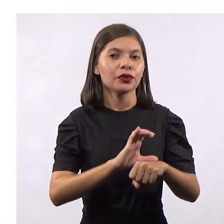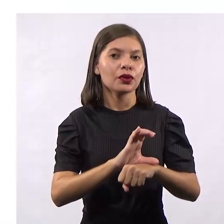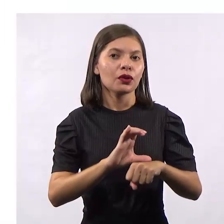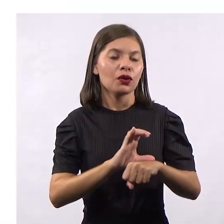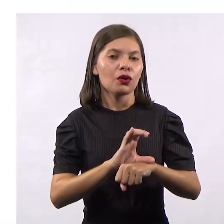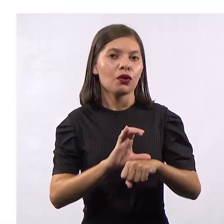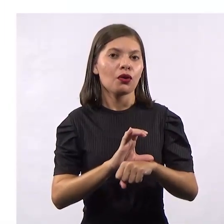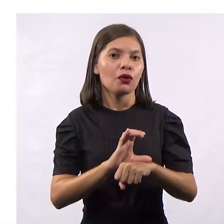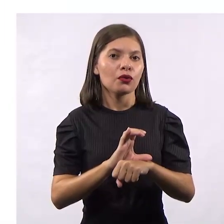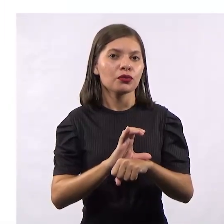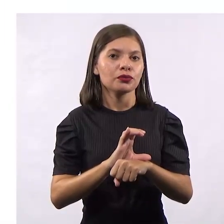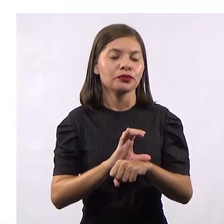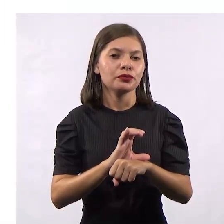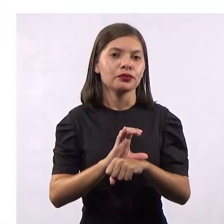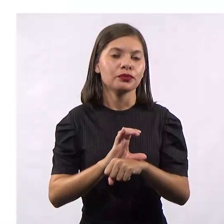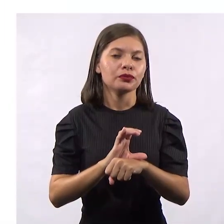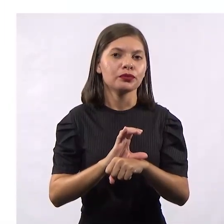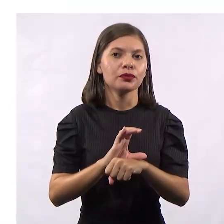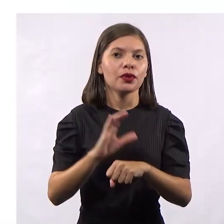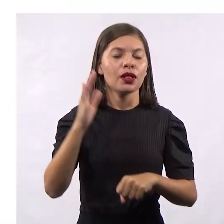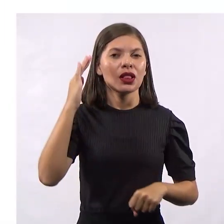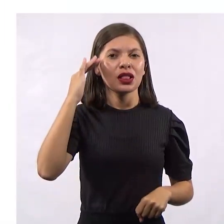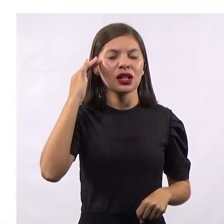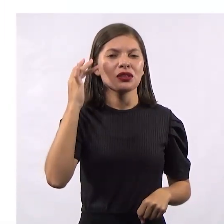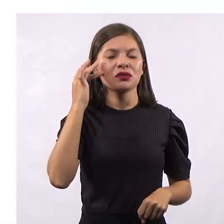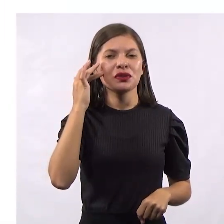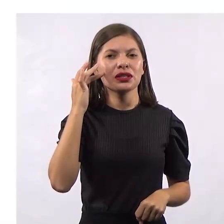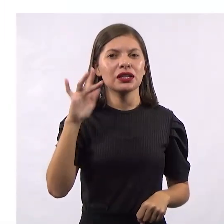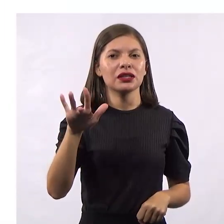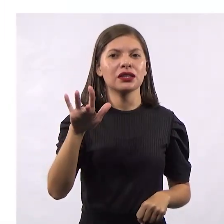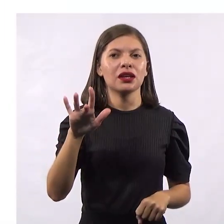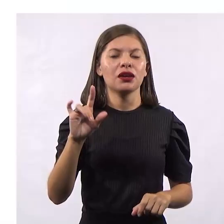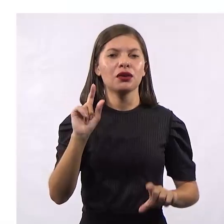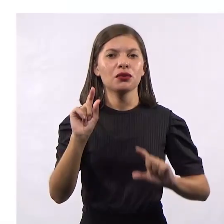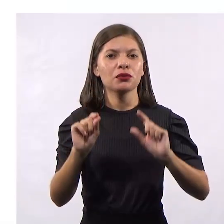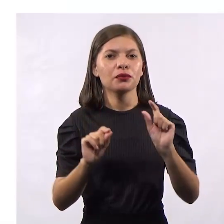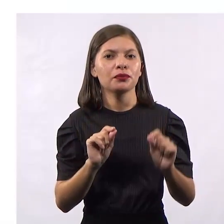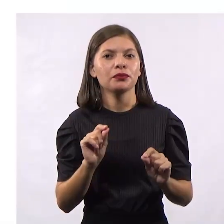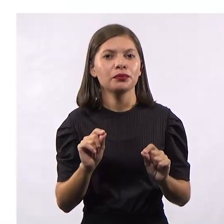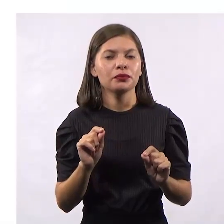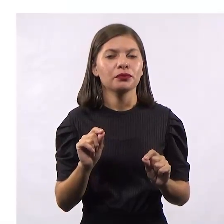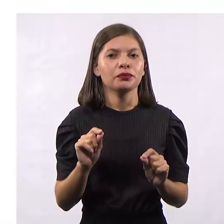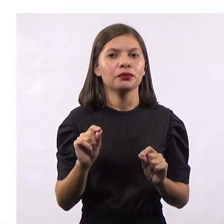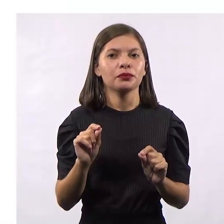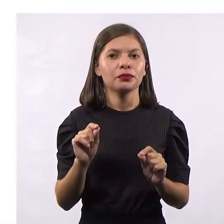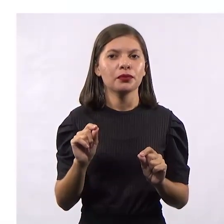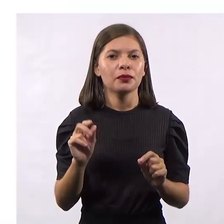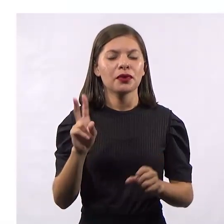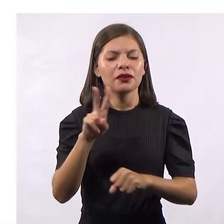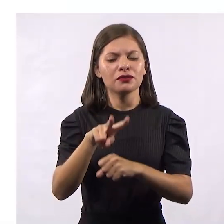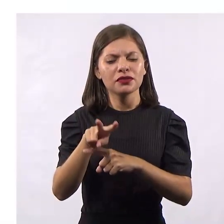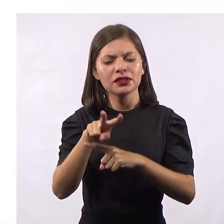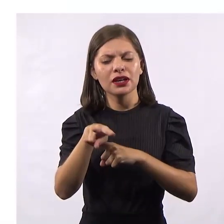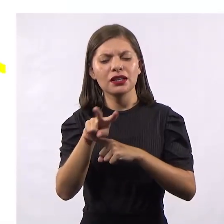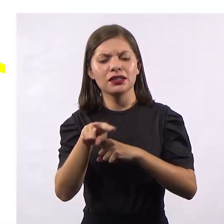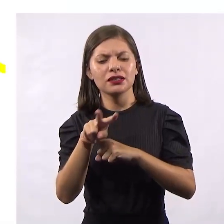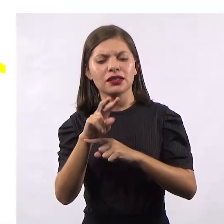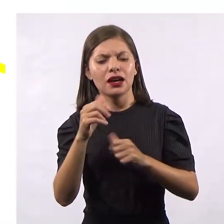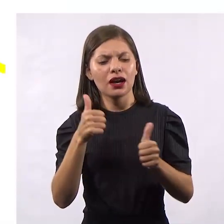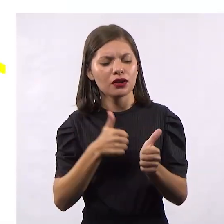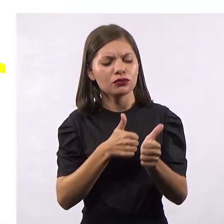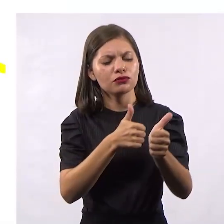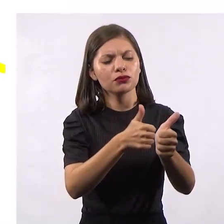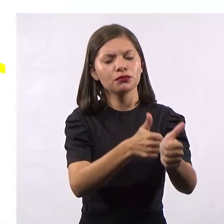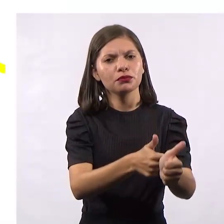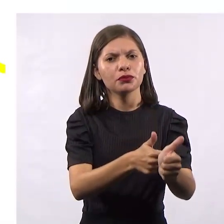desatendimento das determinações regulares emitidas pela autoridade designada para